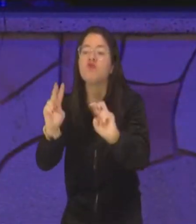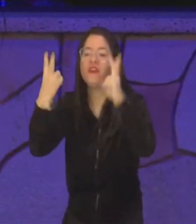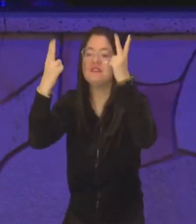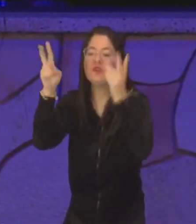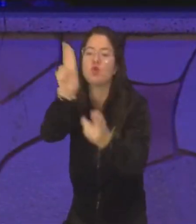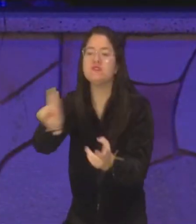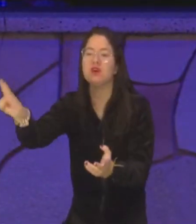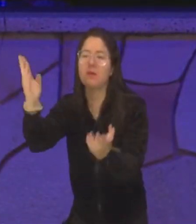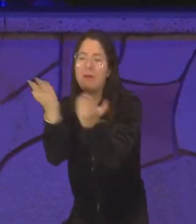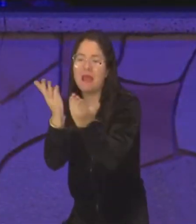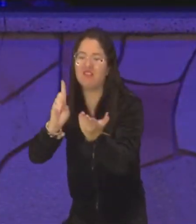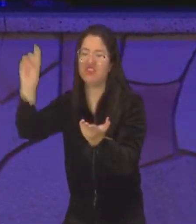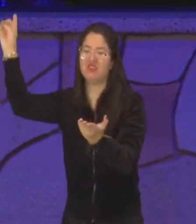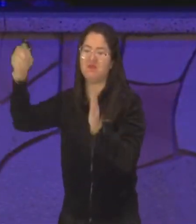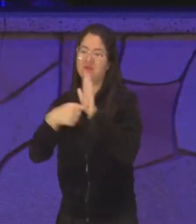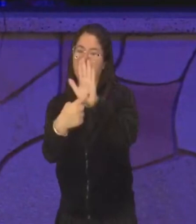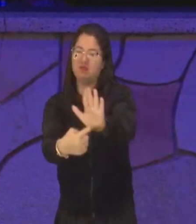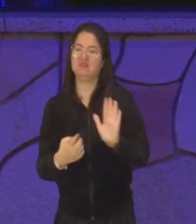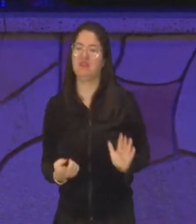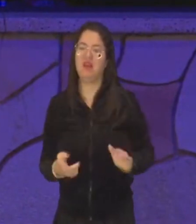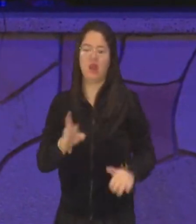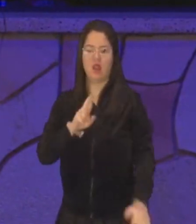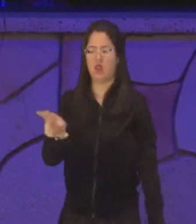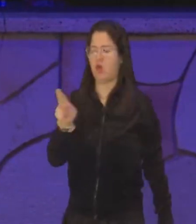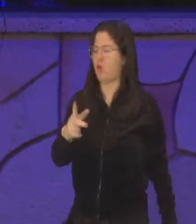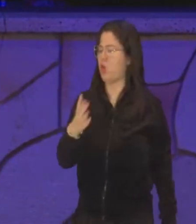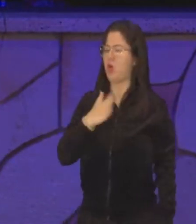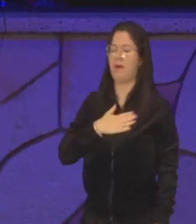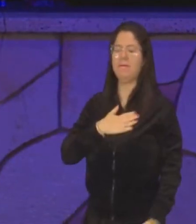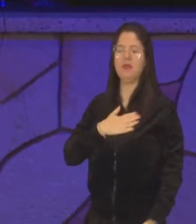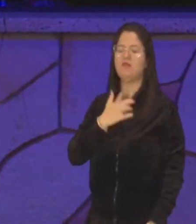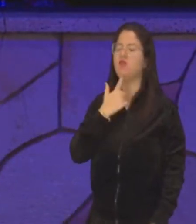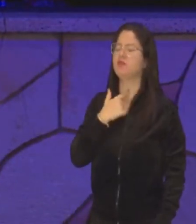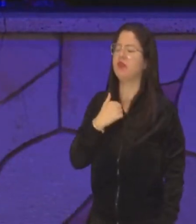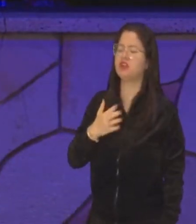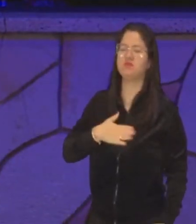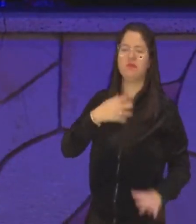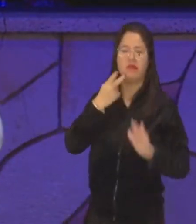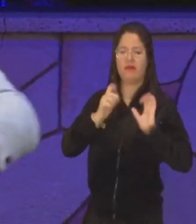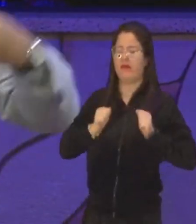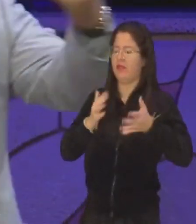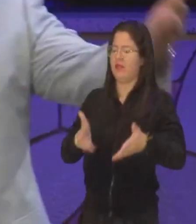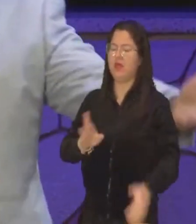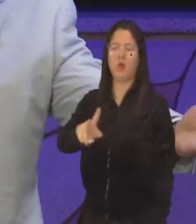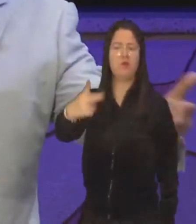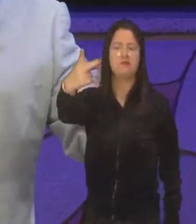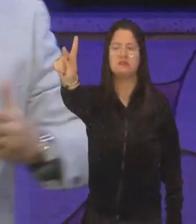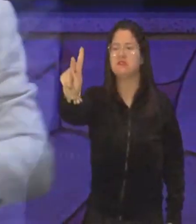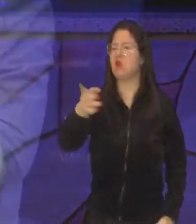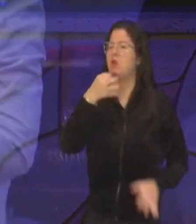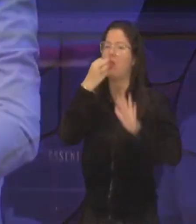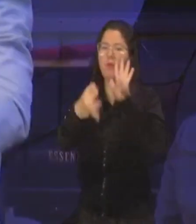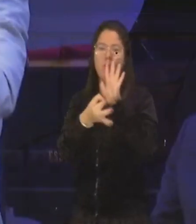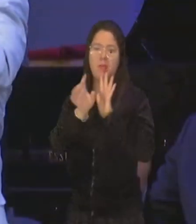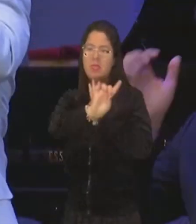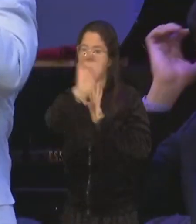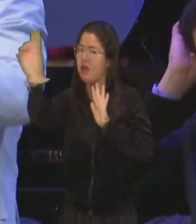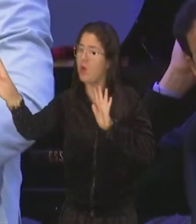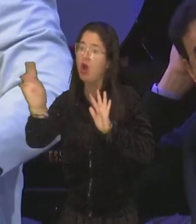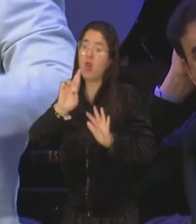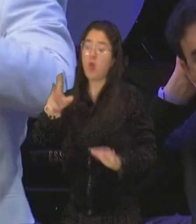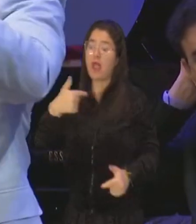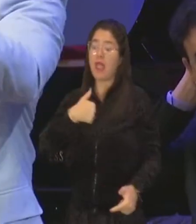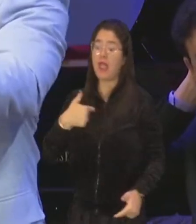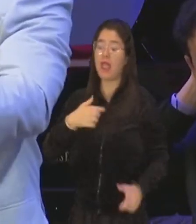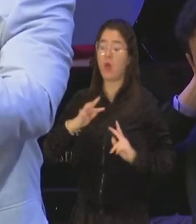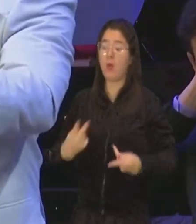Senhor. Não é com a minha e com a sua fala. Não é com o meu ou com o seu argumento. Não é com a minha